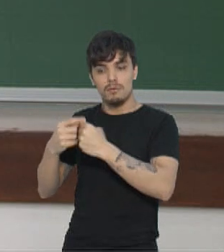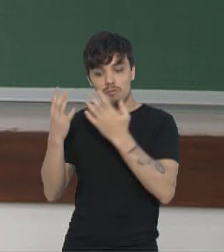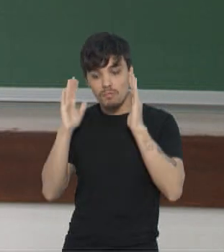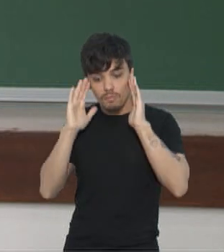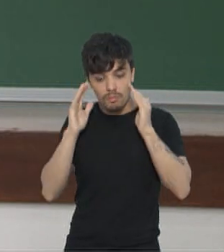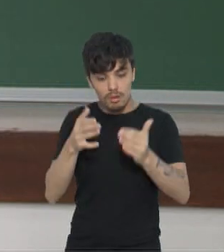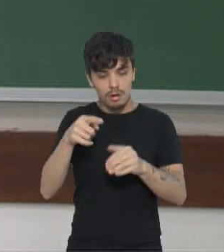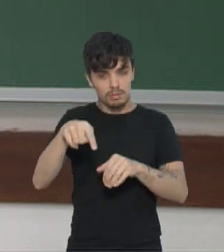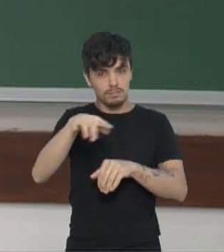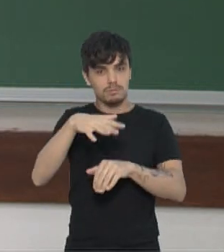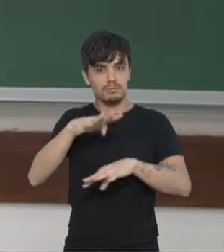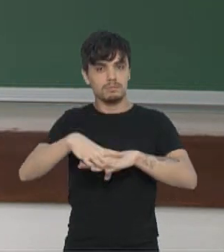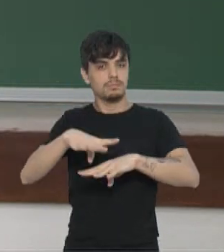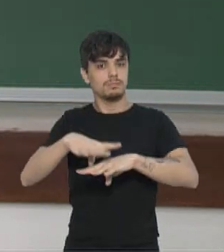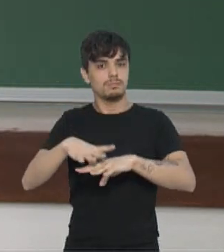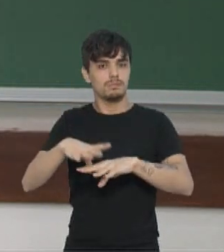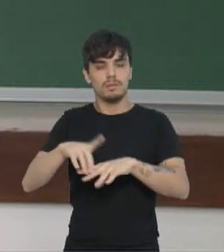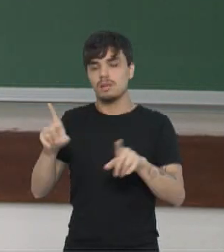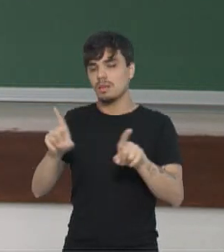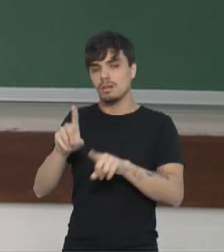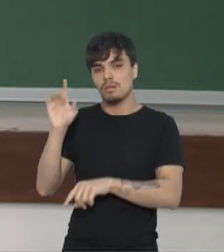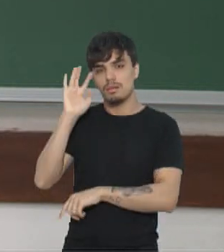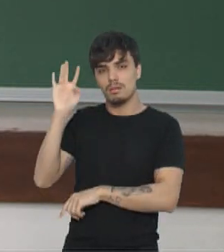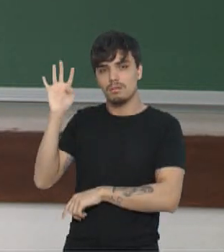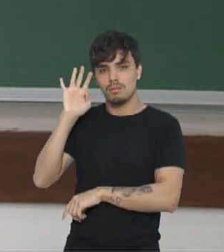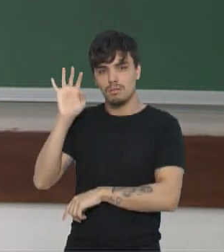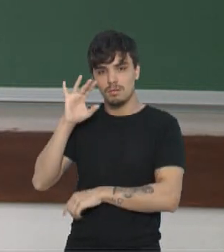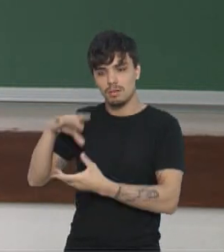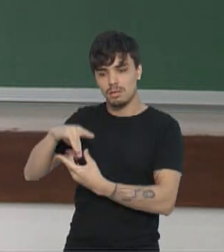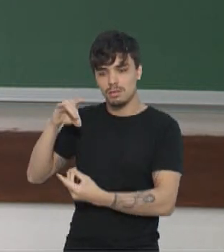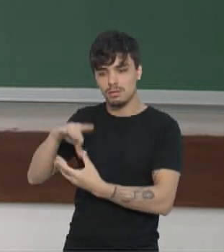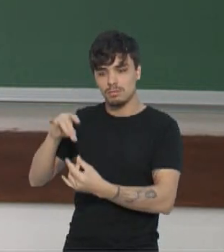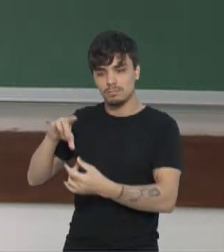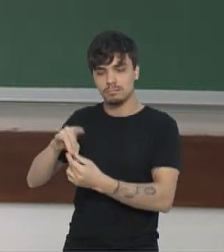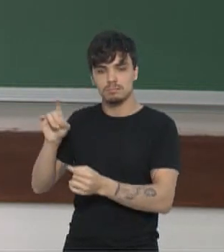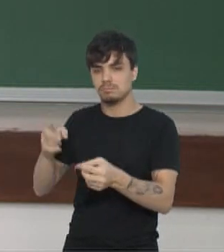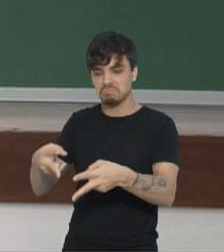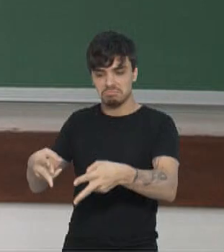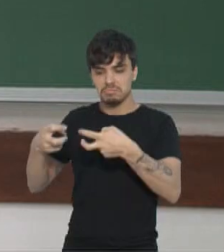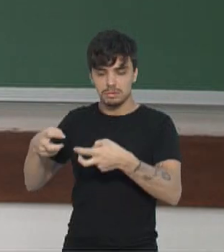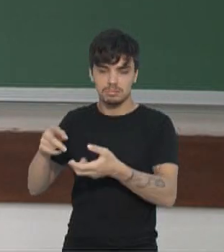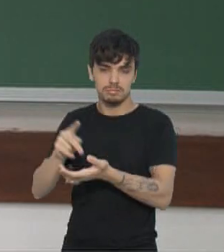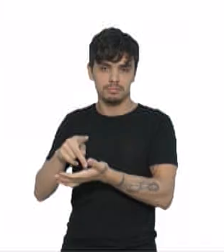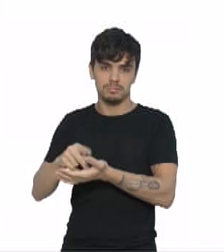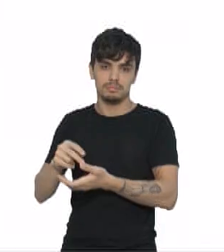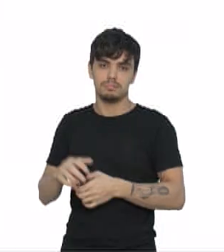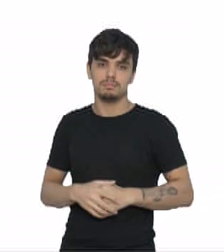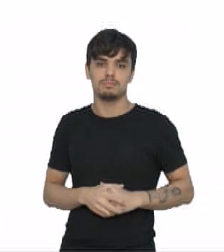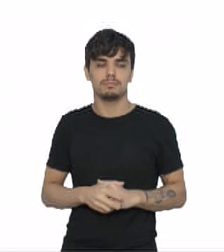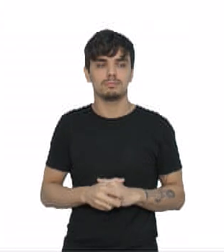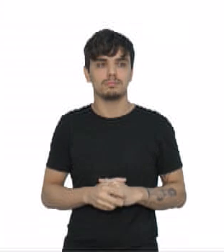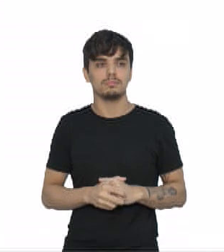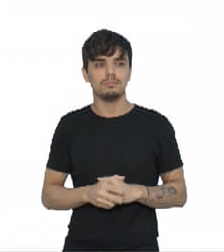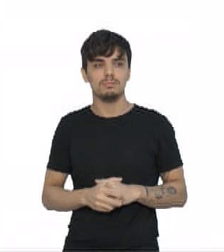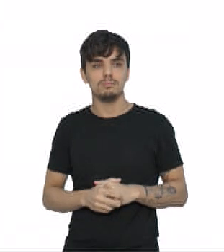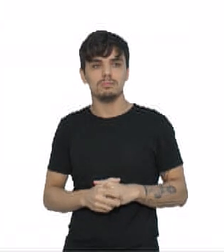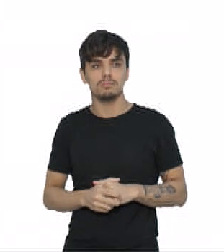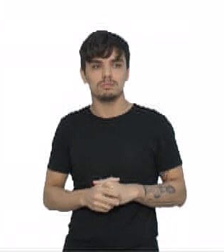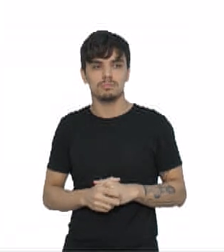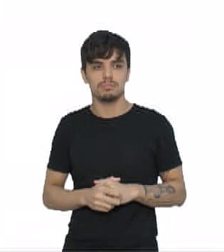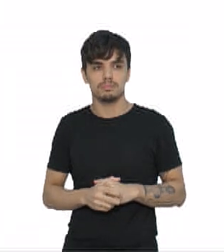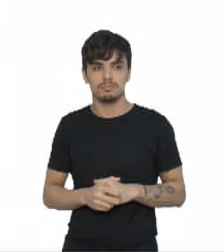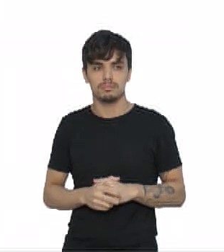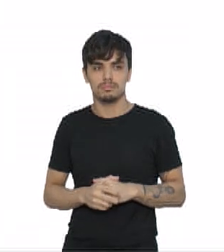não em teorias abstratas sem observação da realidade. E aí os 5